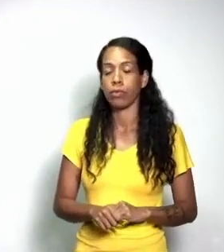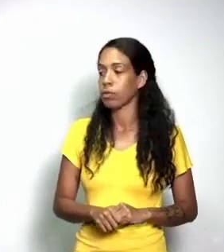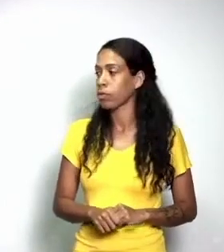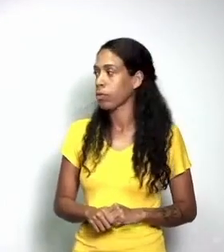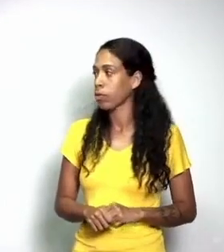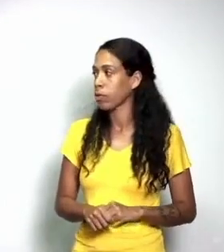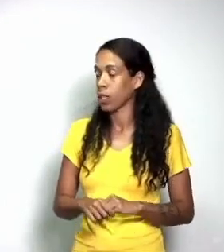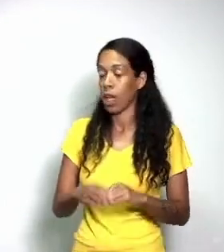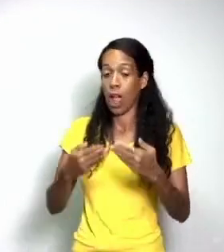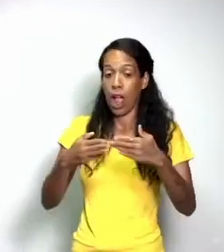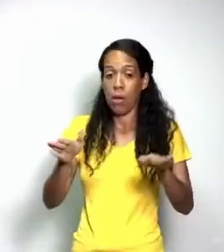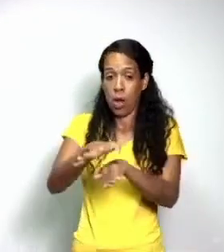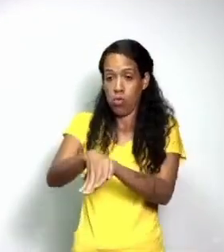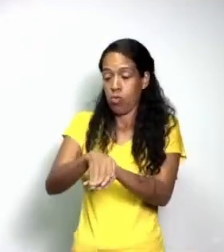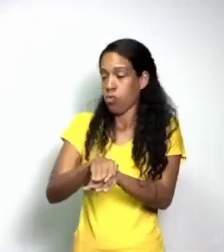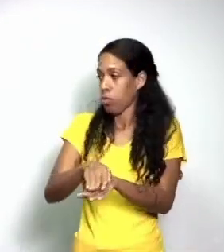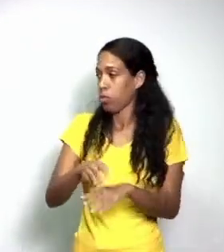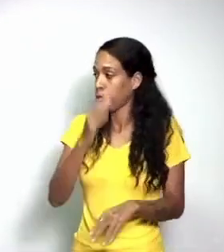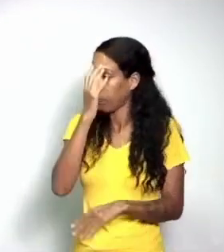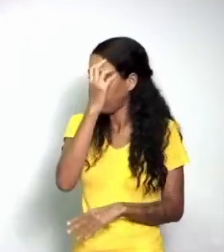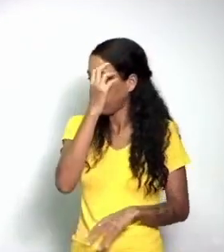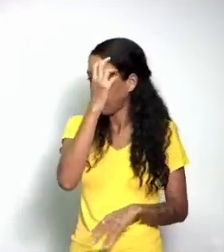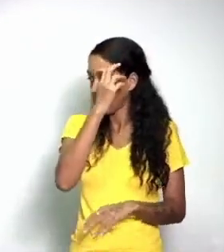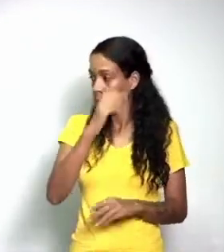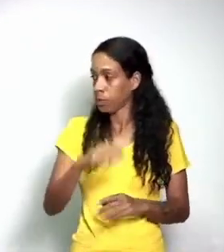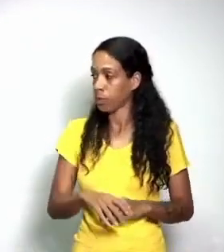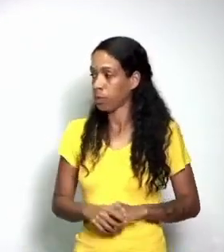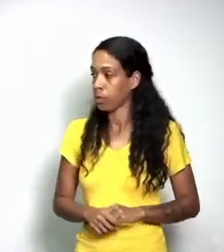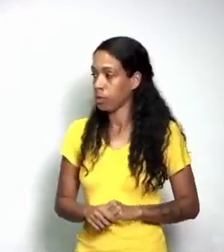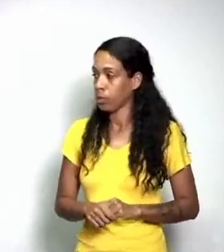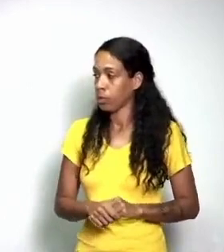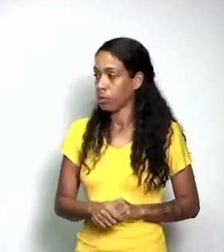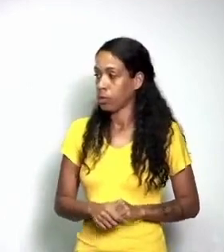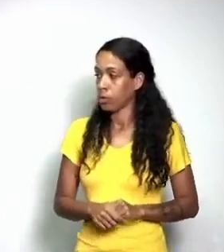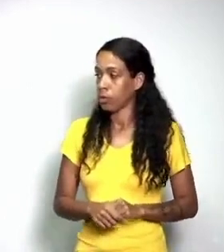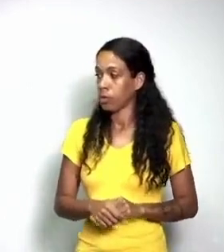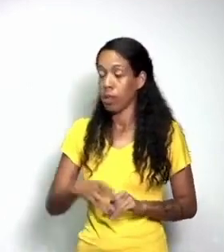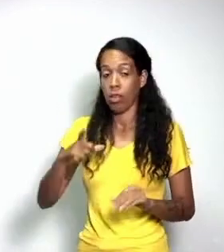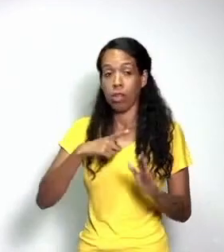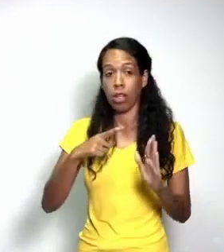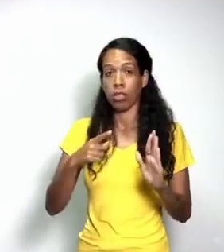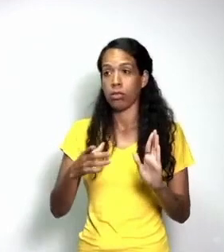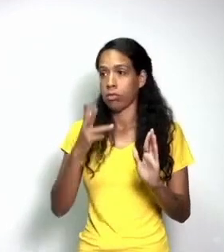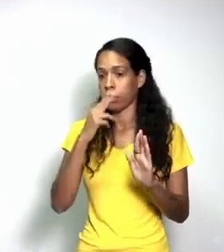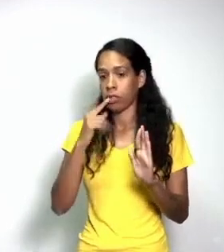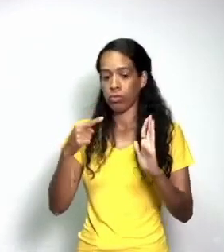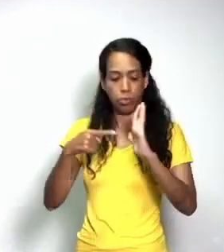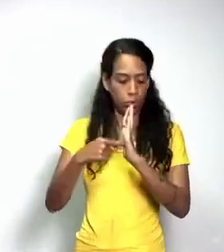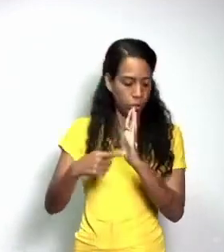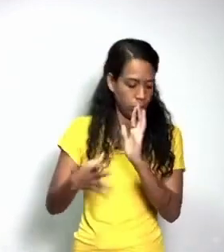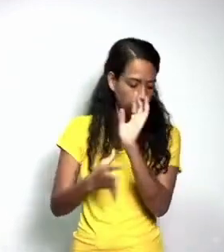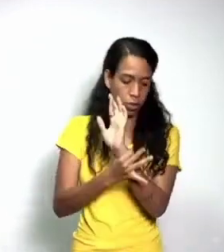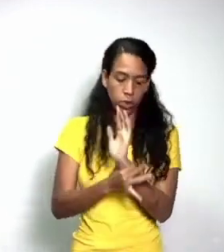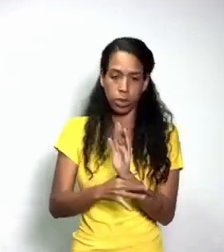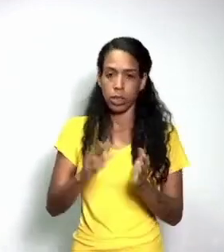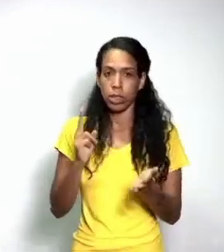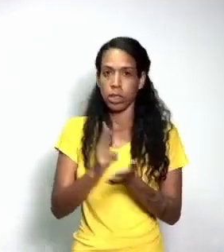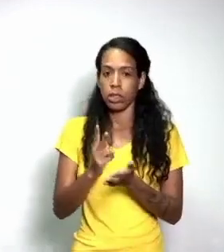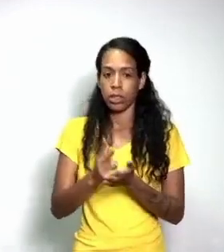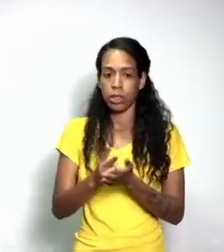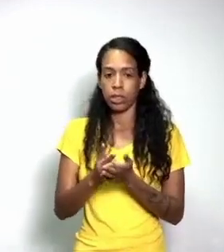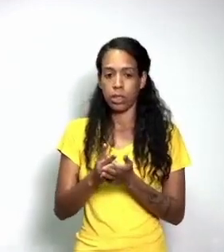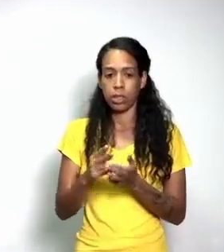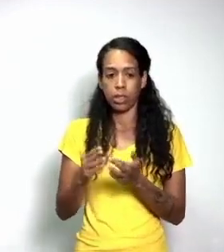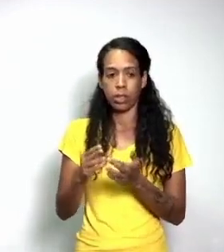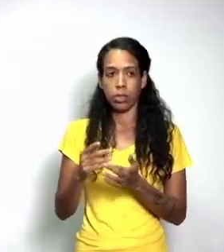libera a sapata. E ela não tá essa. A gente tem um botãozinho de segurança, tá? Sempre de tripé, principalmente quando o